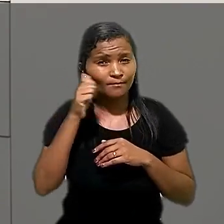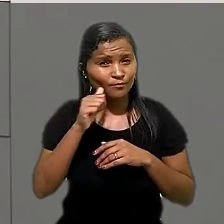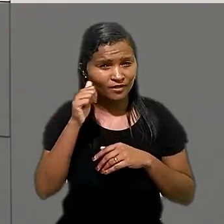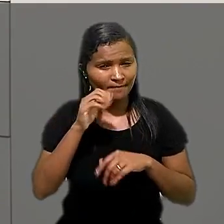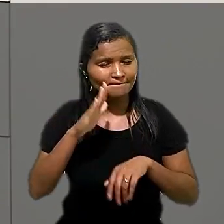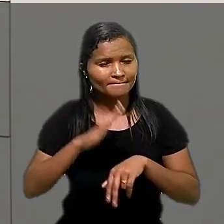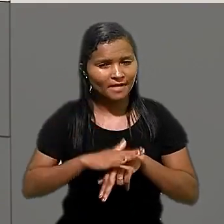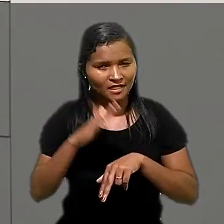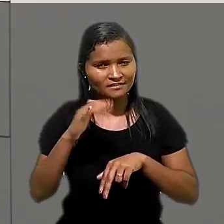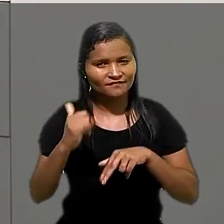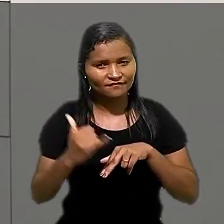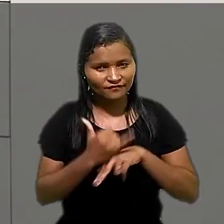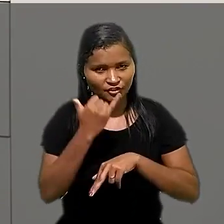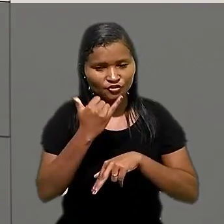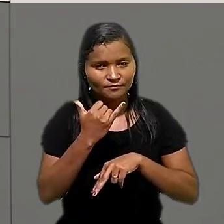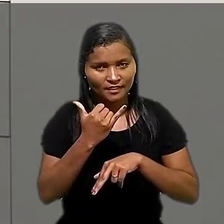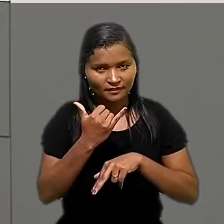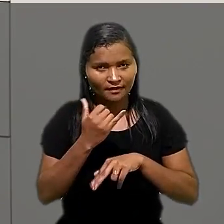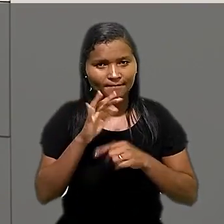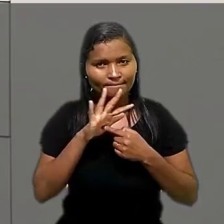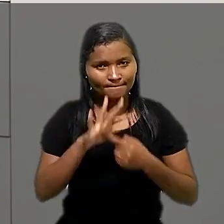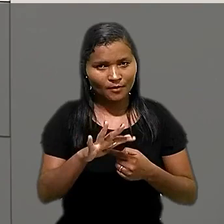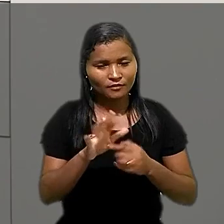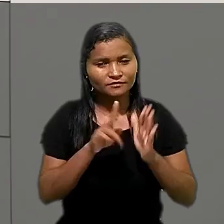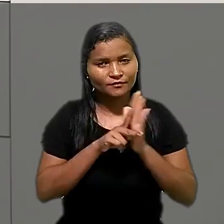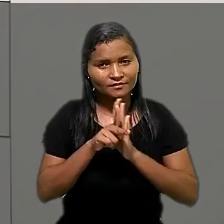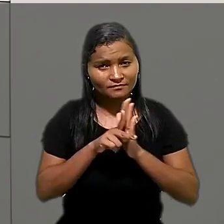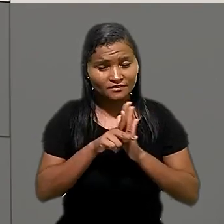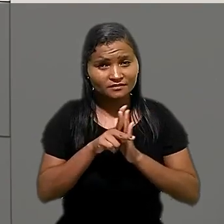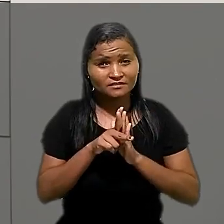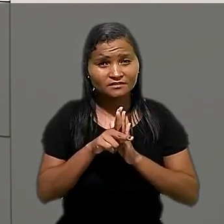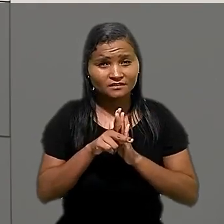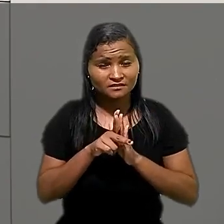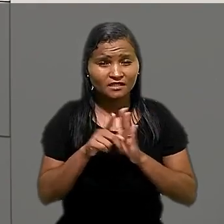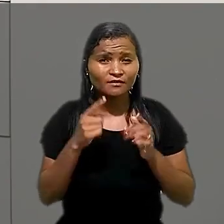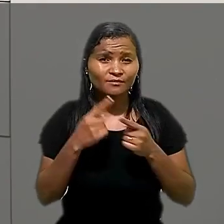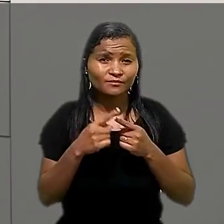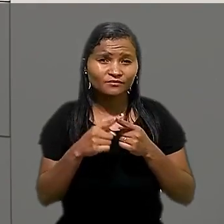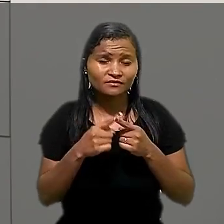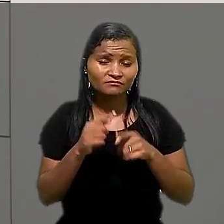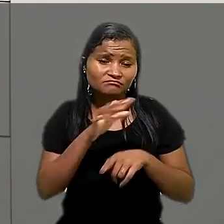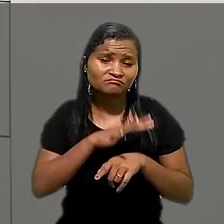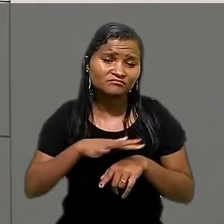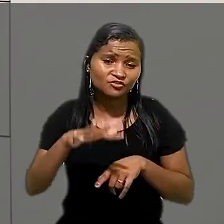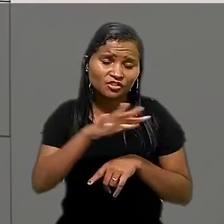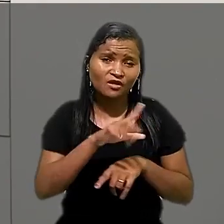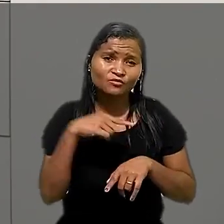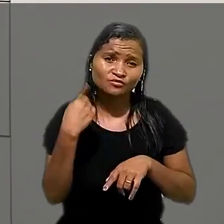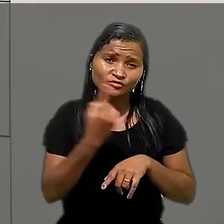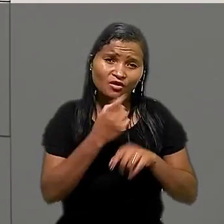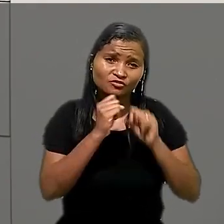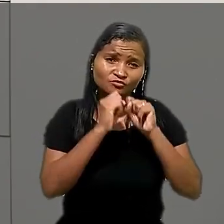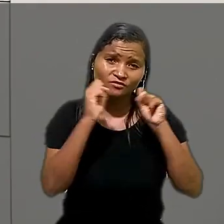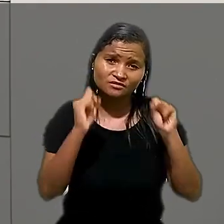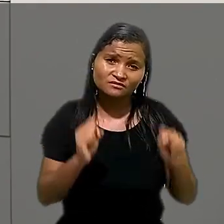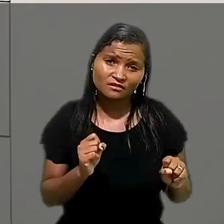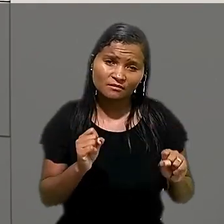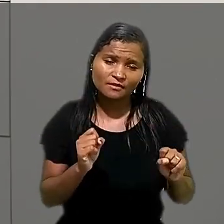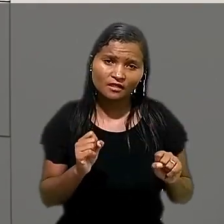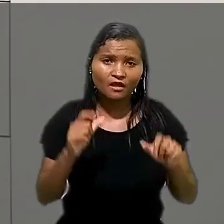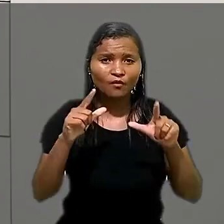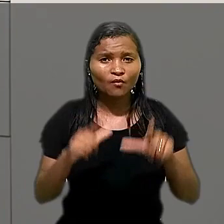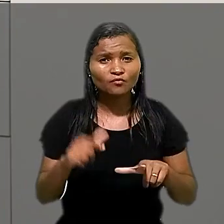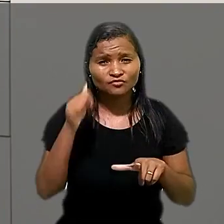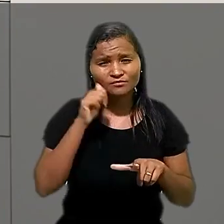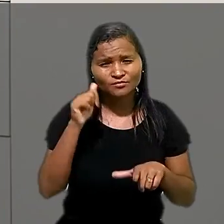são mais vítimas de gás lightne mostram as pesquisas por conta de uma maneira geral a gente está num sistema onde as